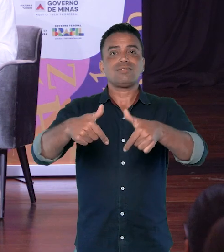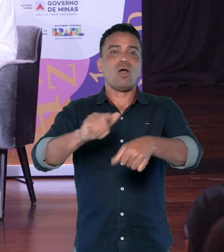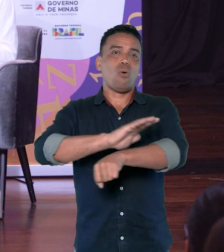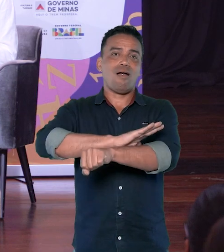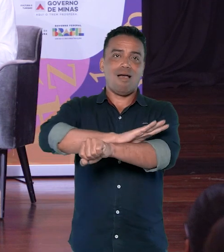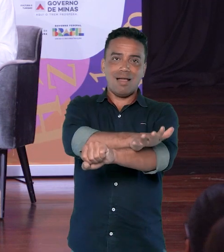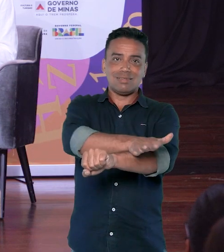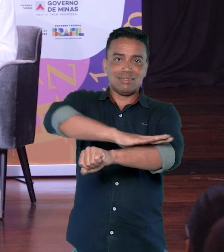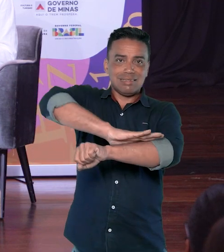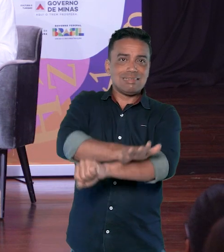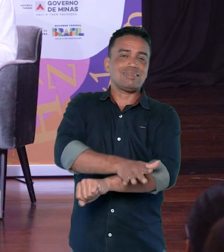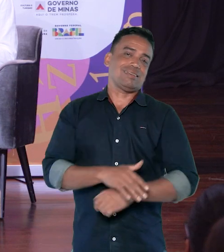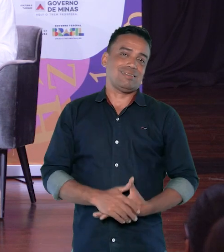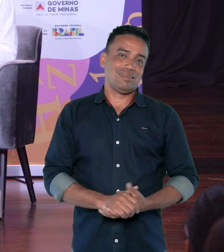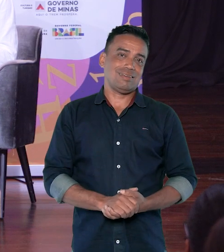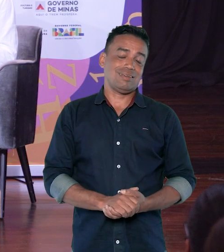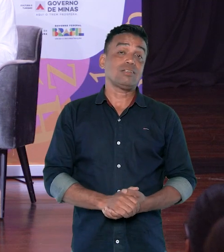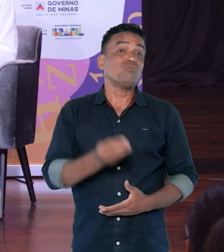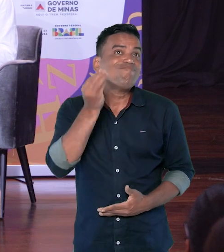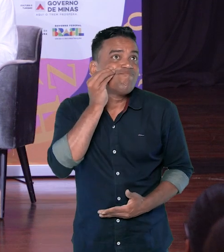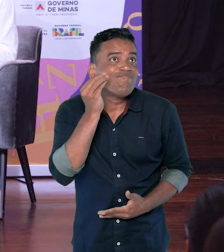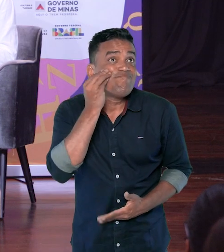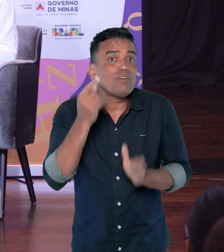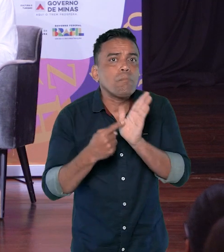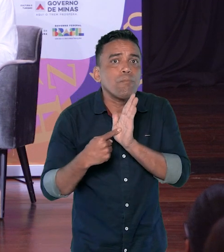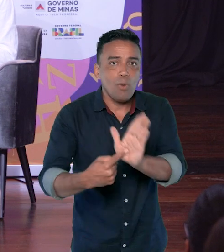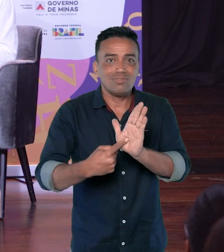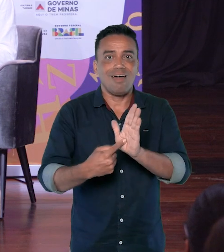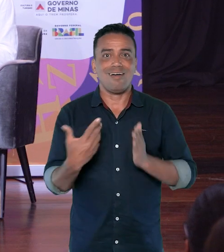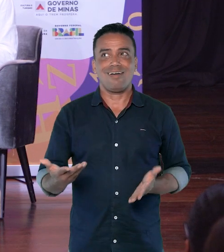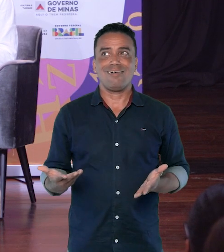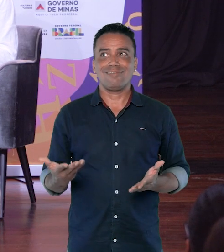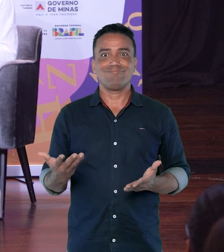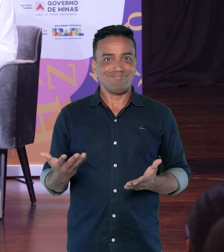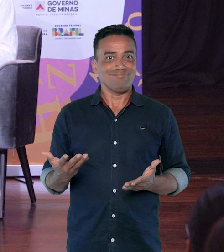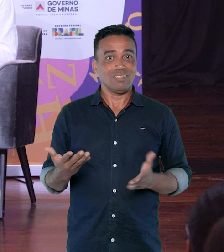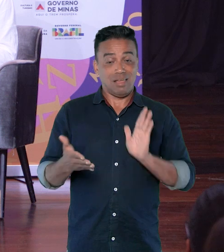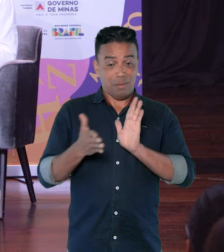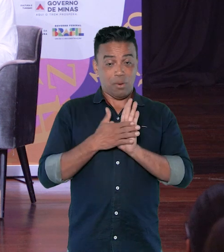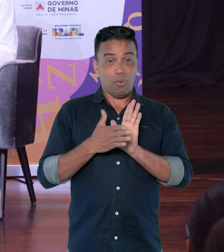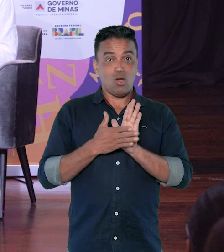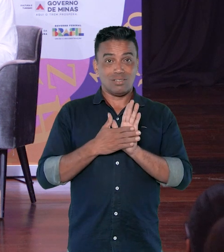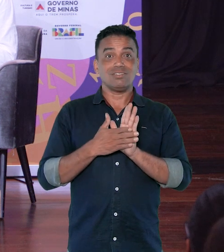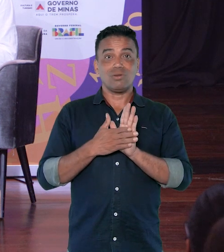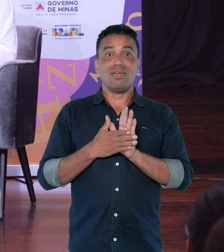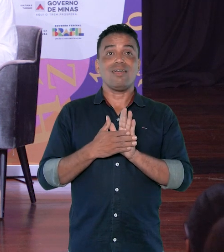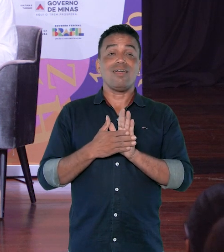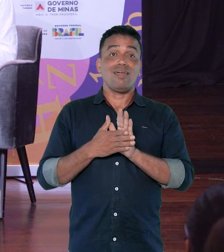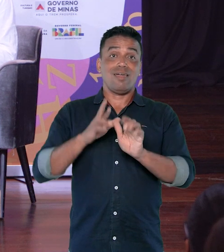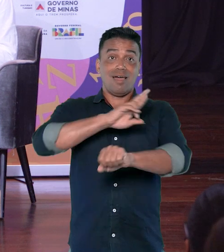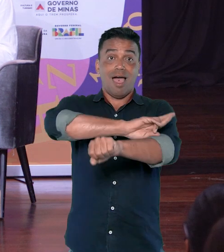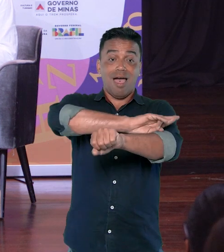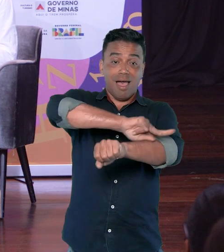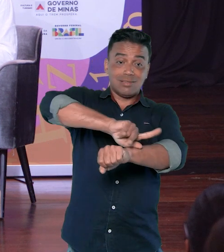Então, é nesse sentido de tentar mostrar que a pauta racial ela está para